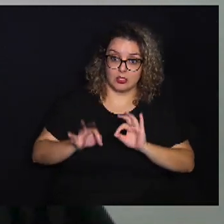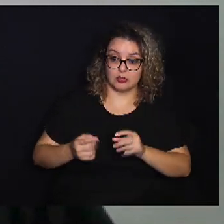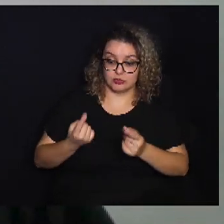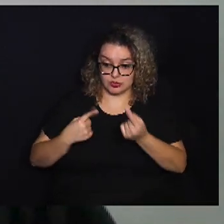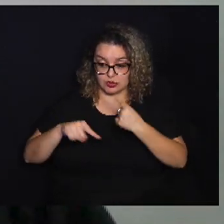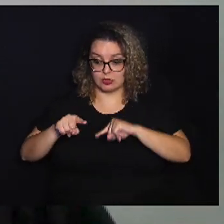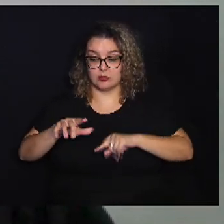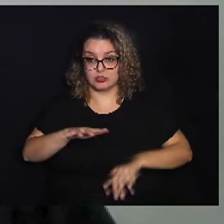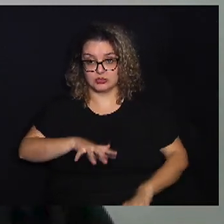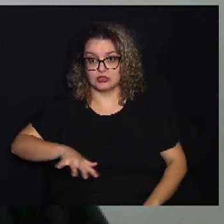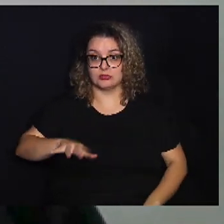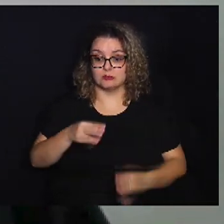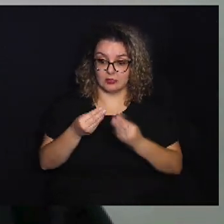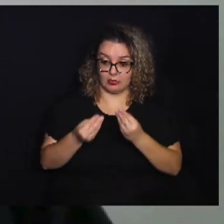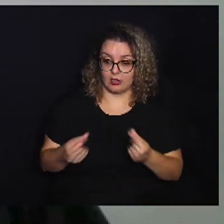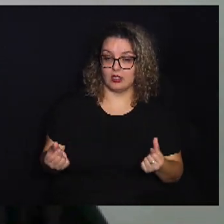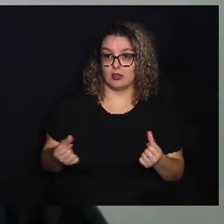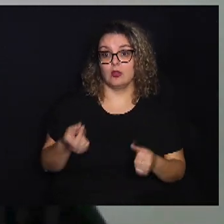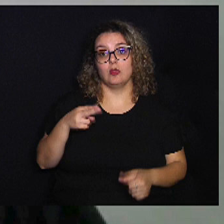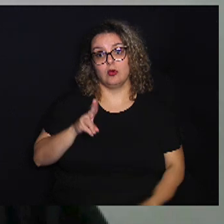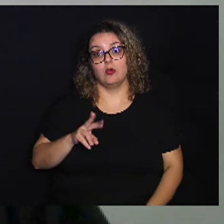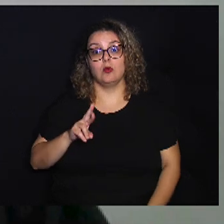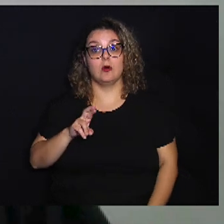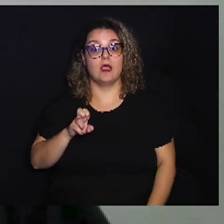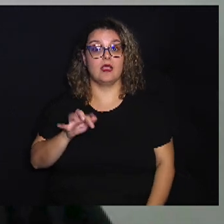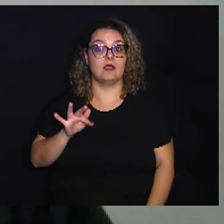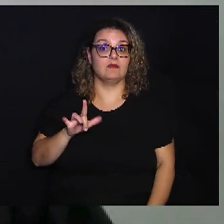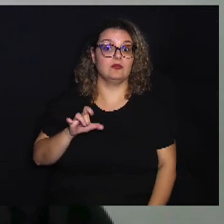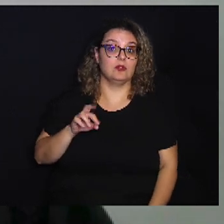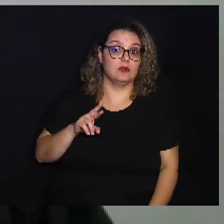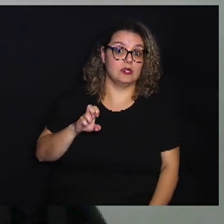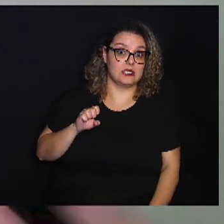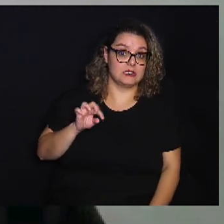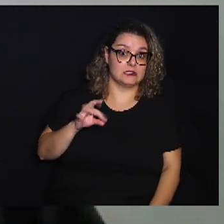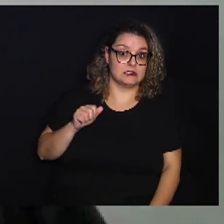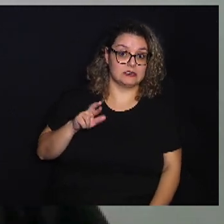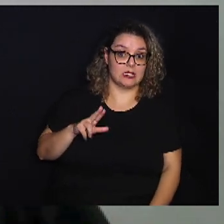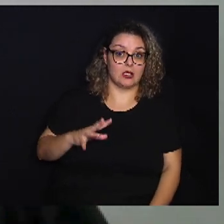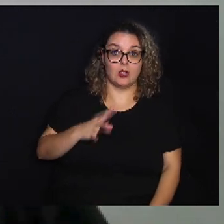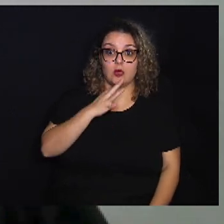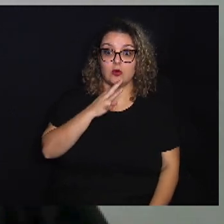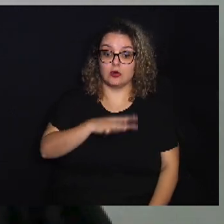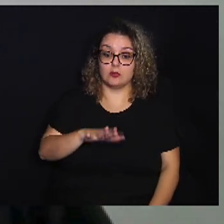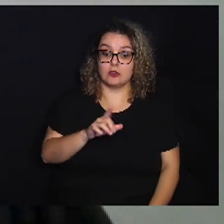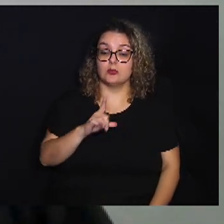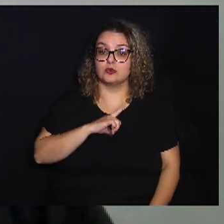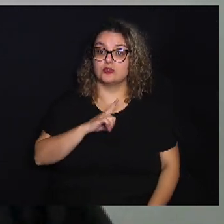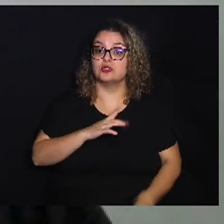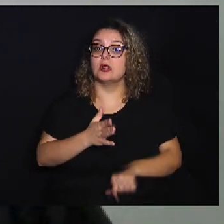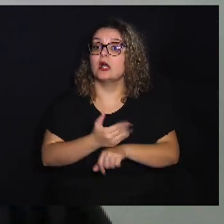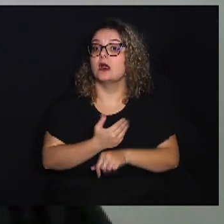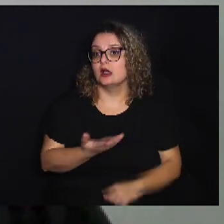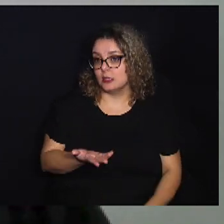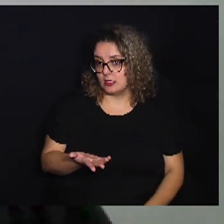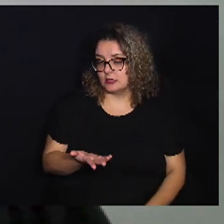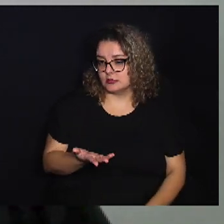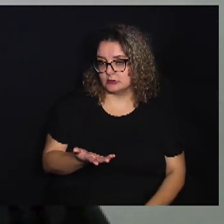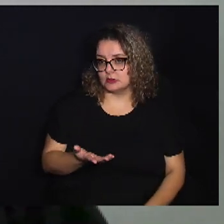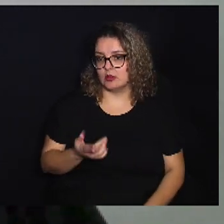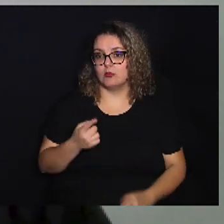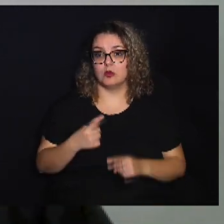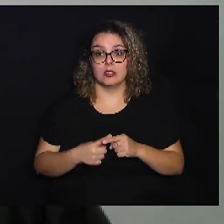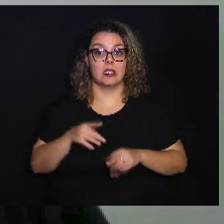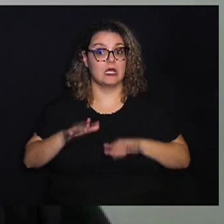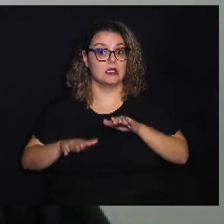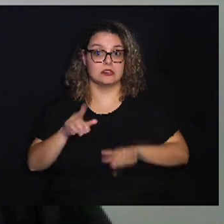áreas degradadas, ou a gente vai reflorestar uma área, a gente precisa conhecer o que existia lá antes, né? Então, nem